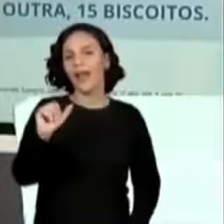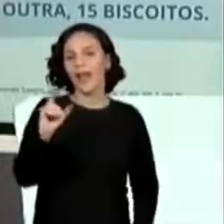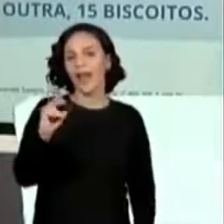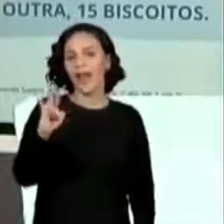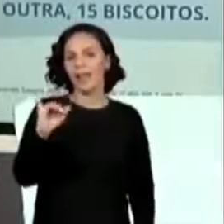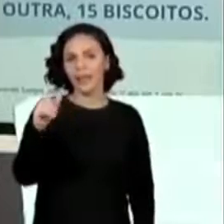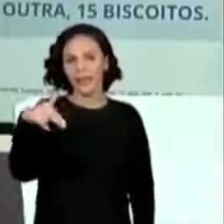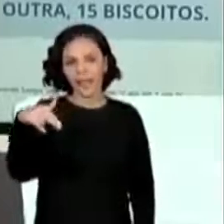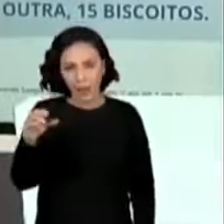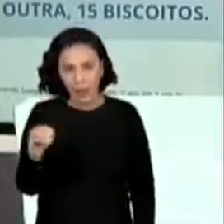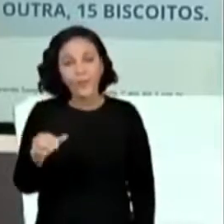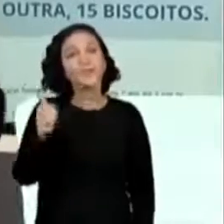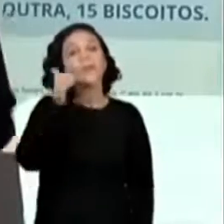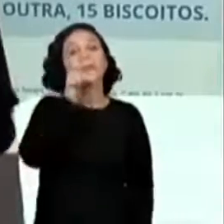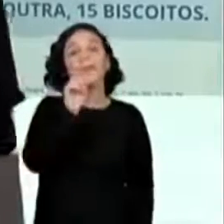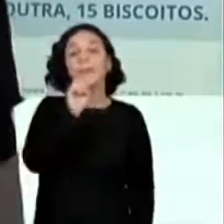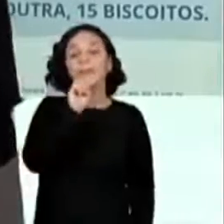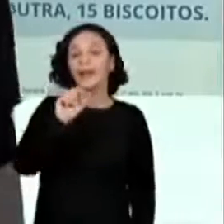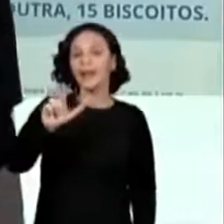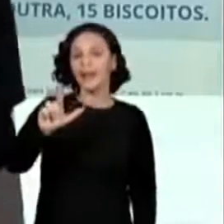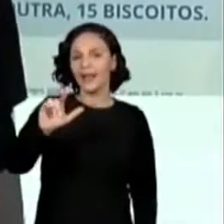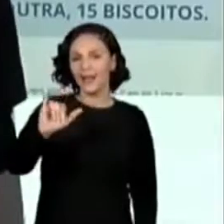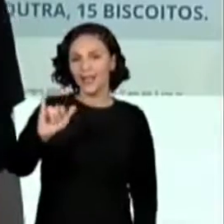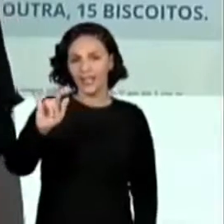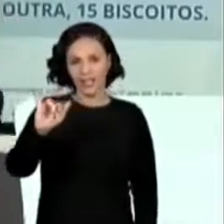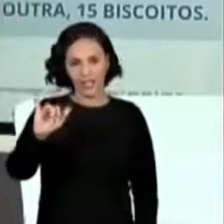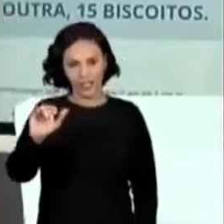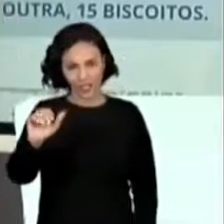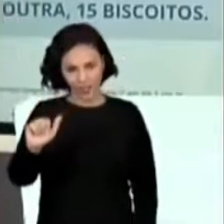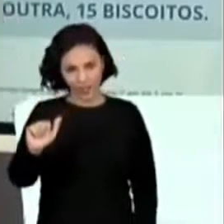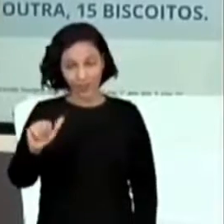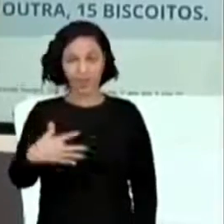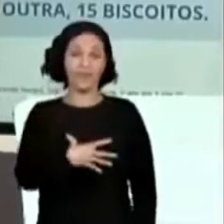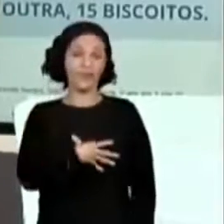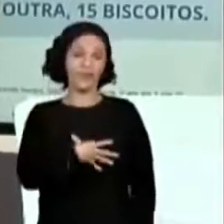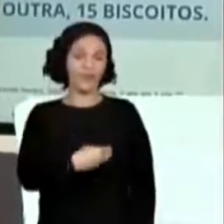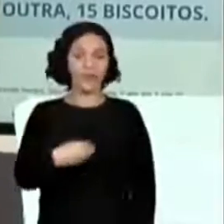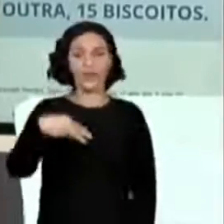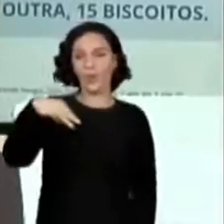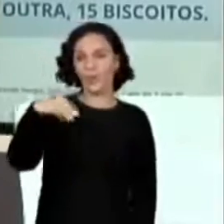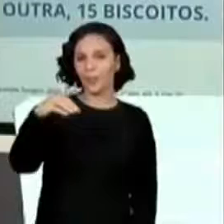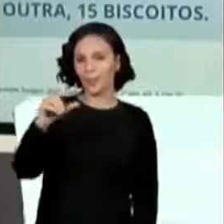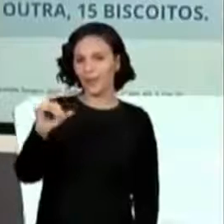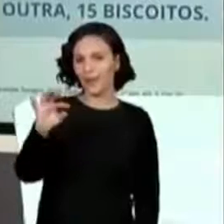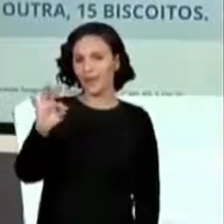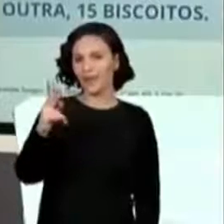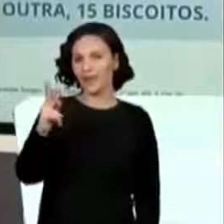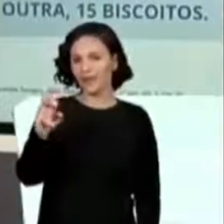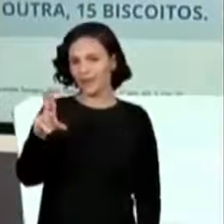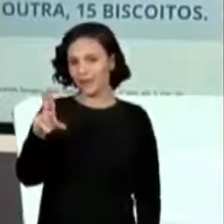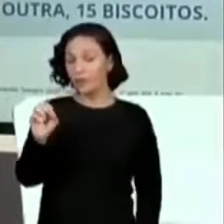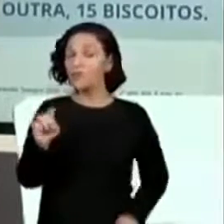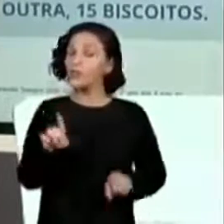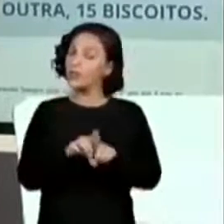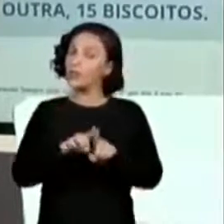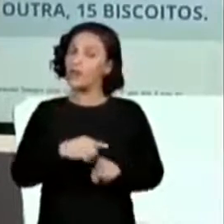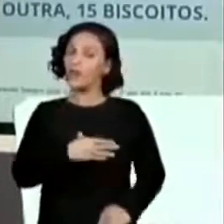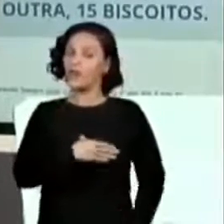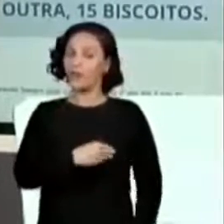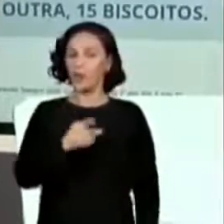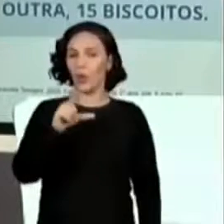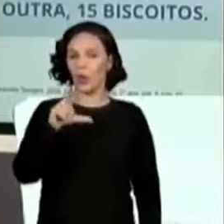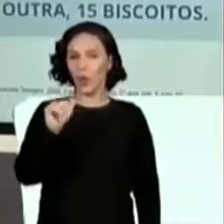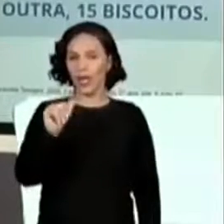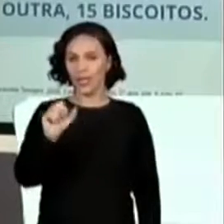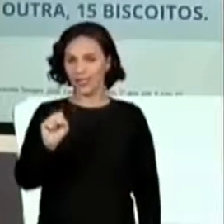mamãe Lígia, o filho Matheus e o filho Lucas. E a gente vai continuar na rotina dessa família aí. A gente já fez um monte